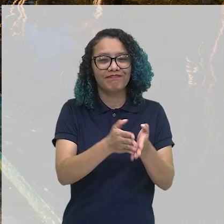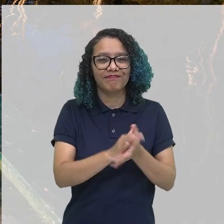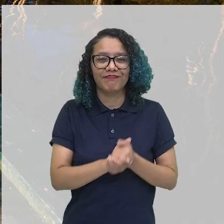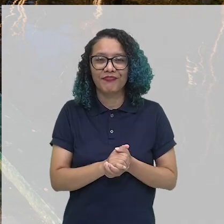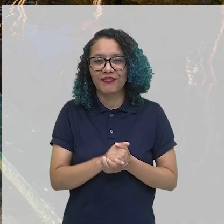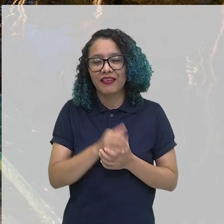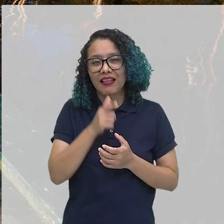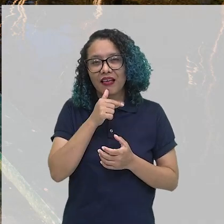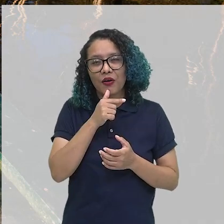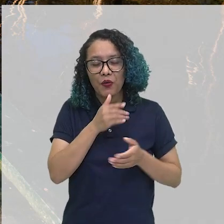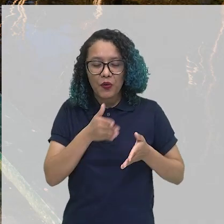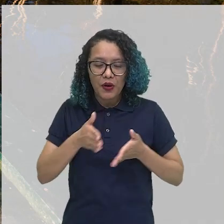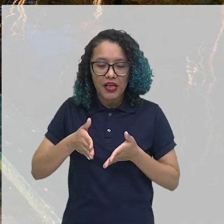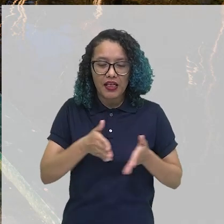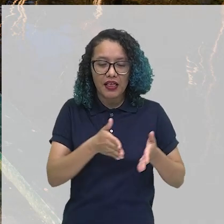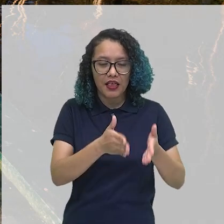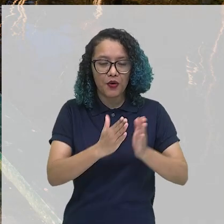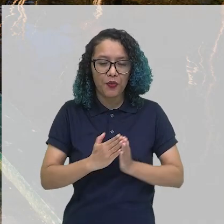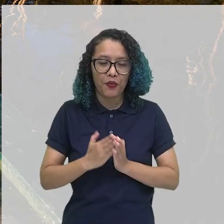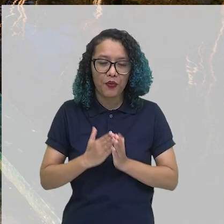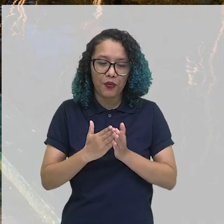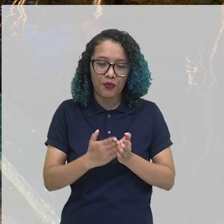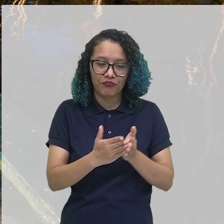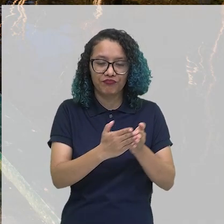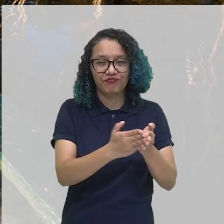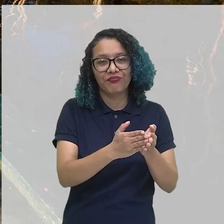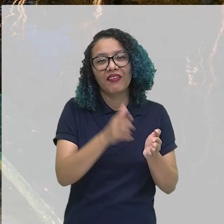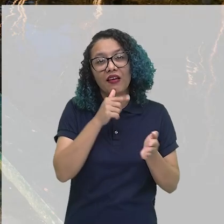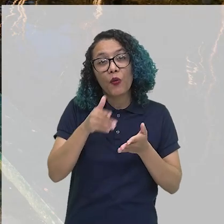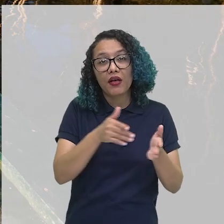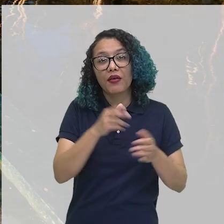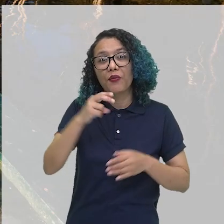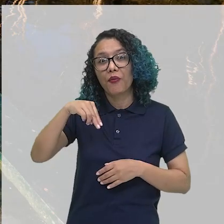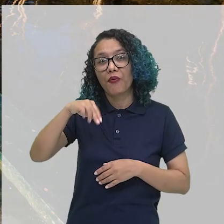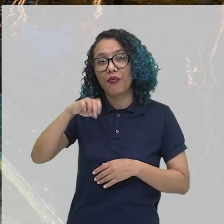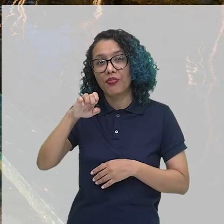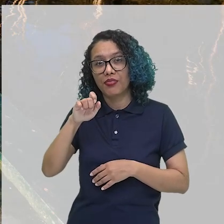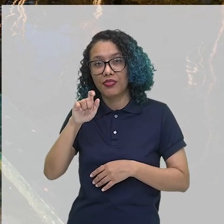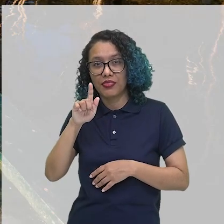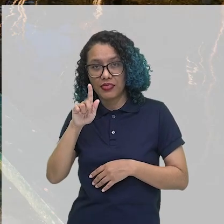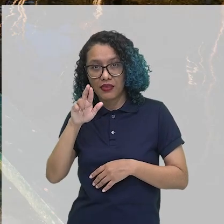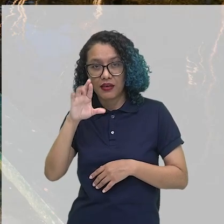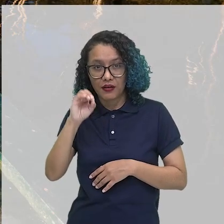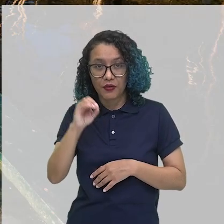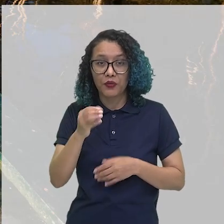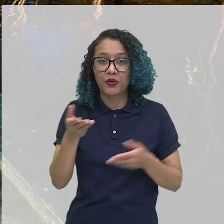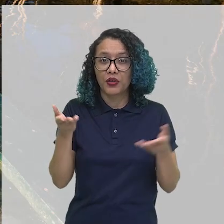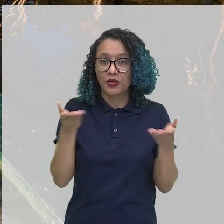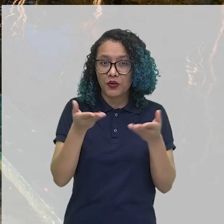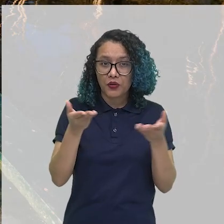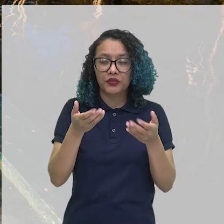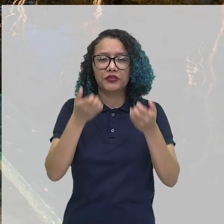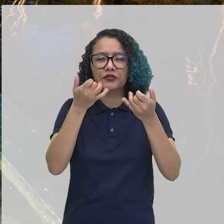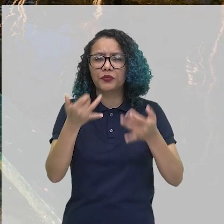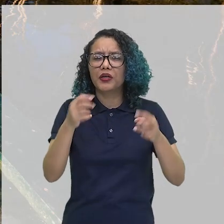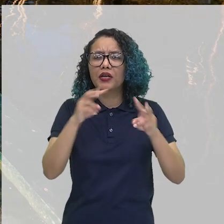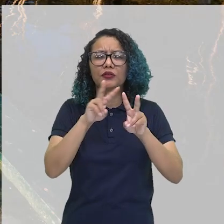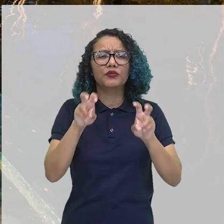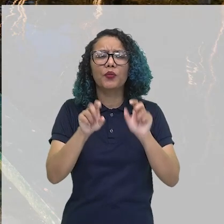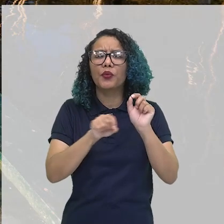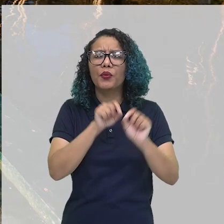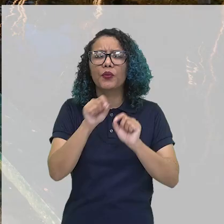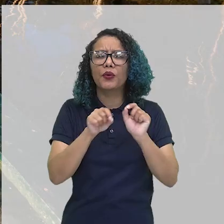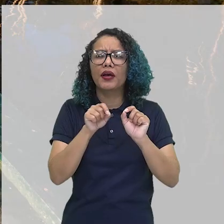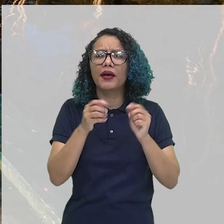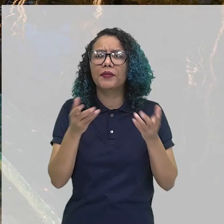o nosso querido, lindo Rio Negro. E na nossa aula de hoje nós vamos falar sobre